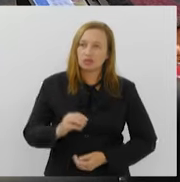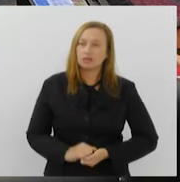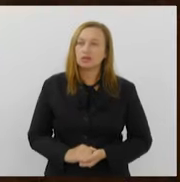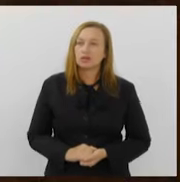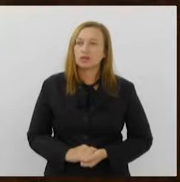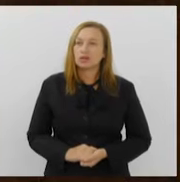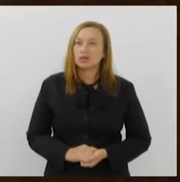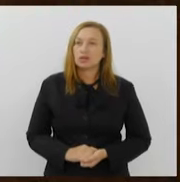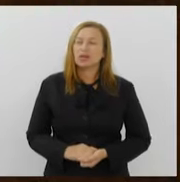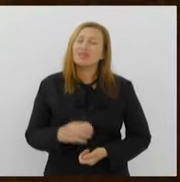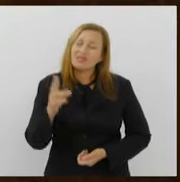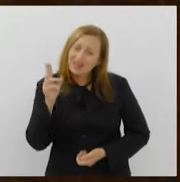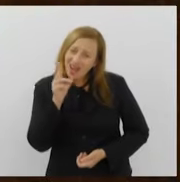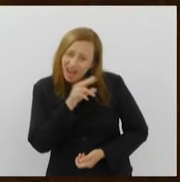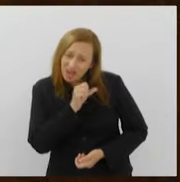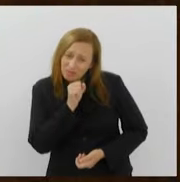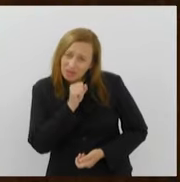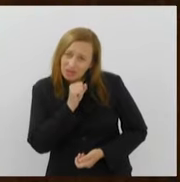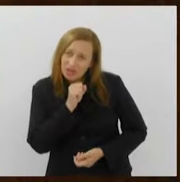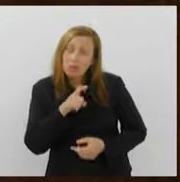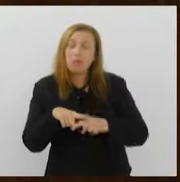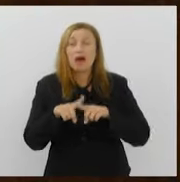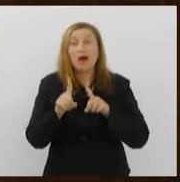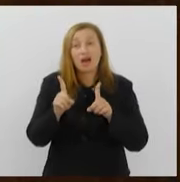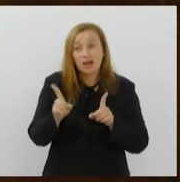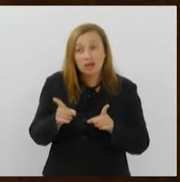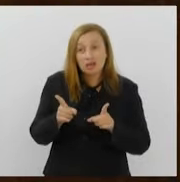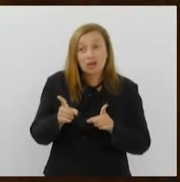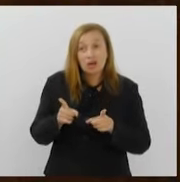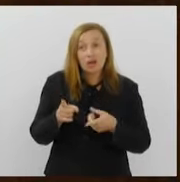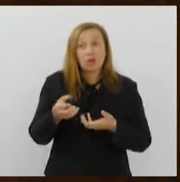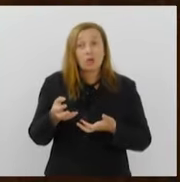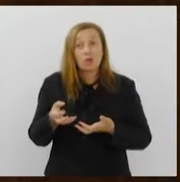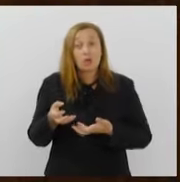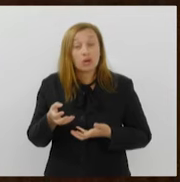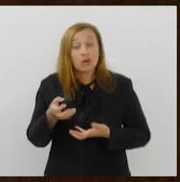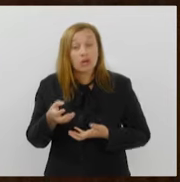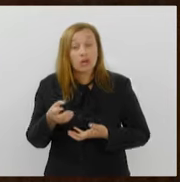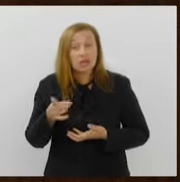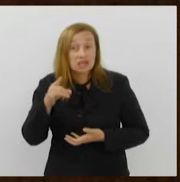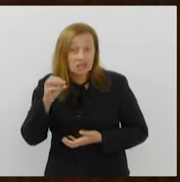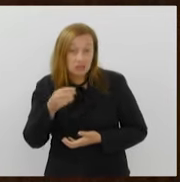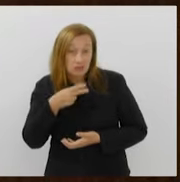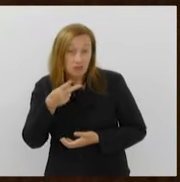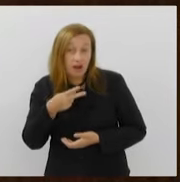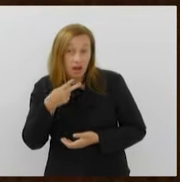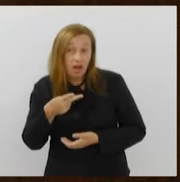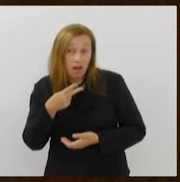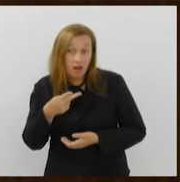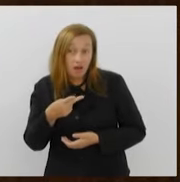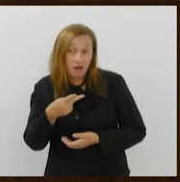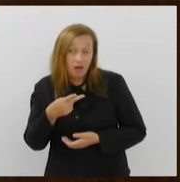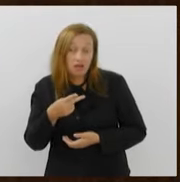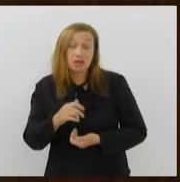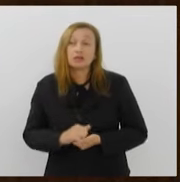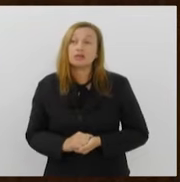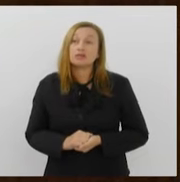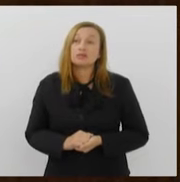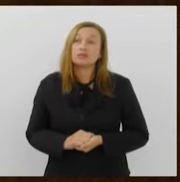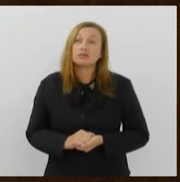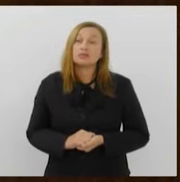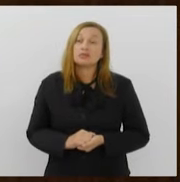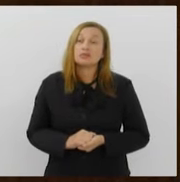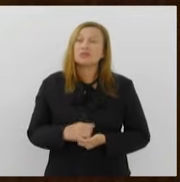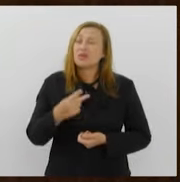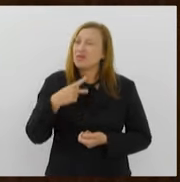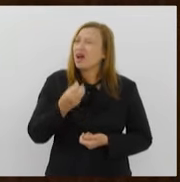Eu serei rápida, mas estava tentando aqui mais cedo fazer uso da palavra para dizer